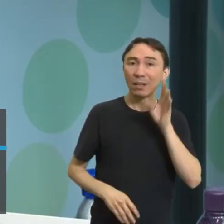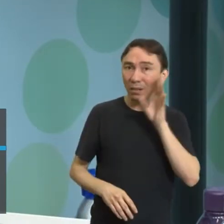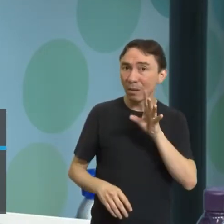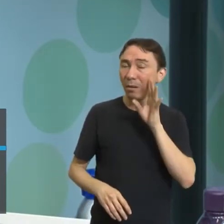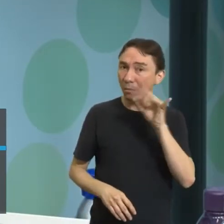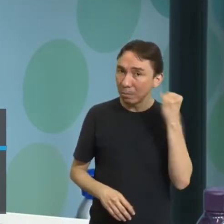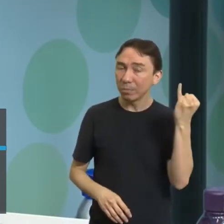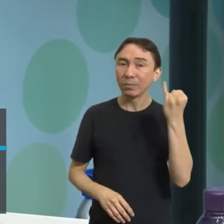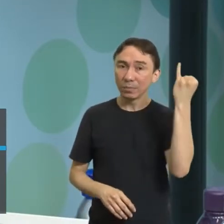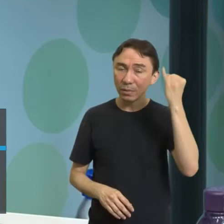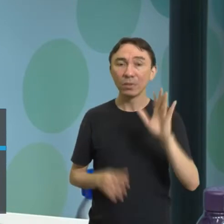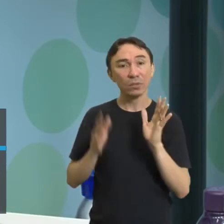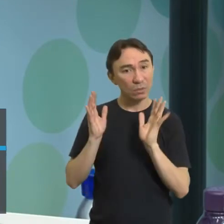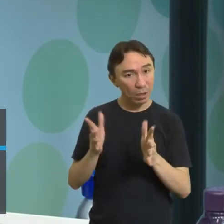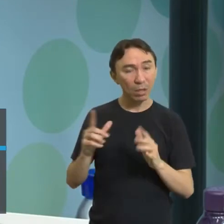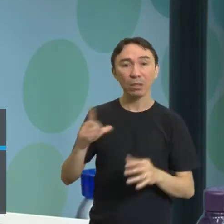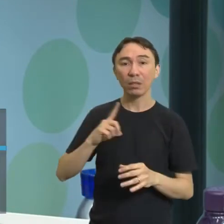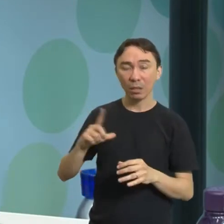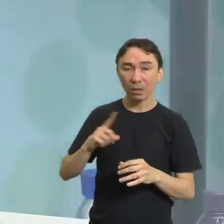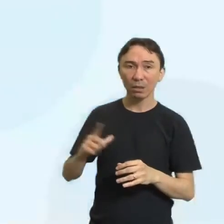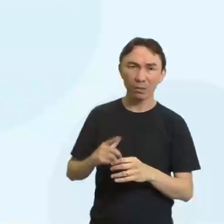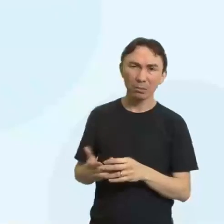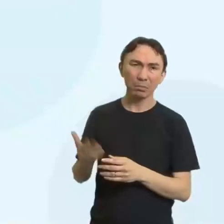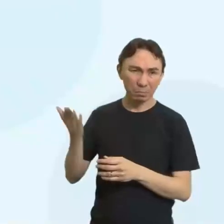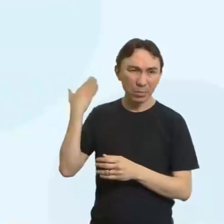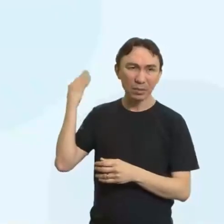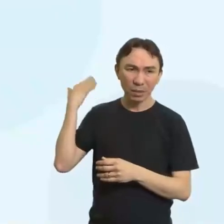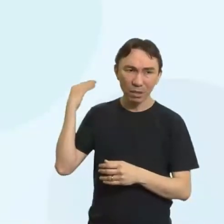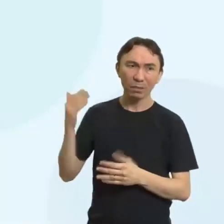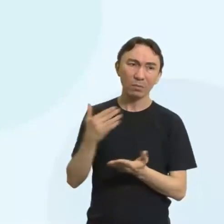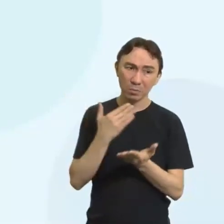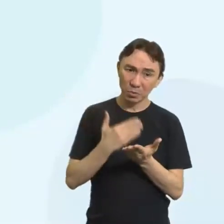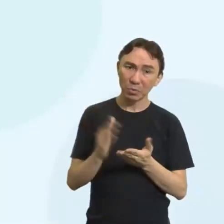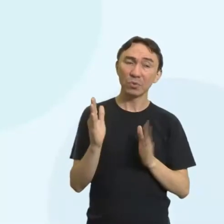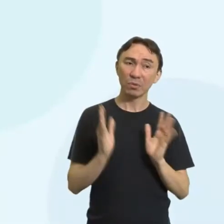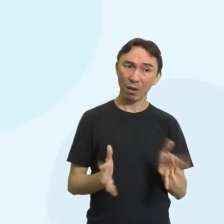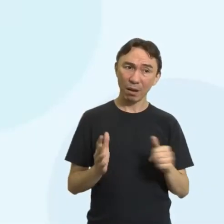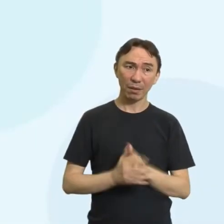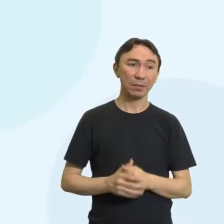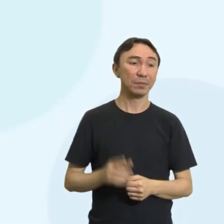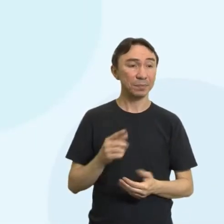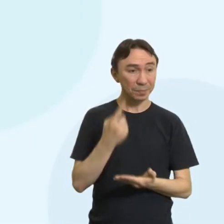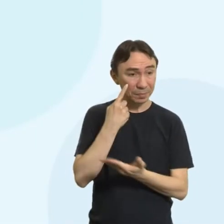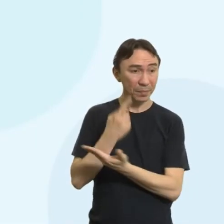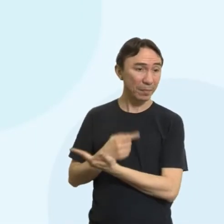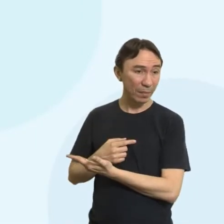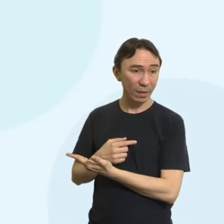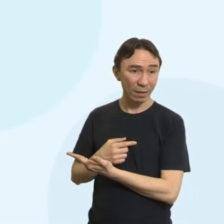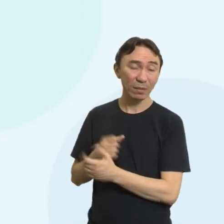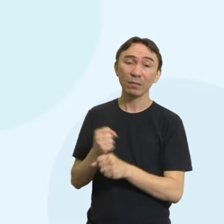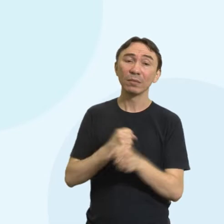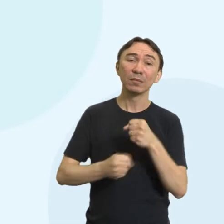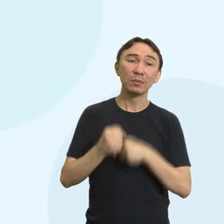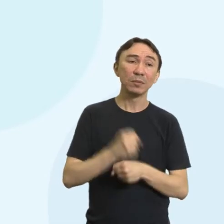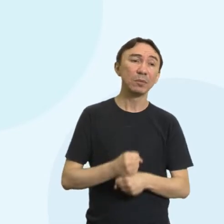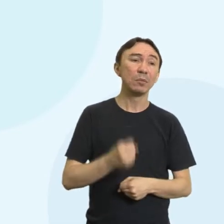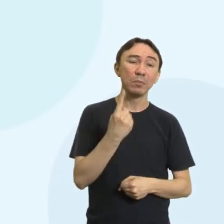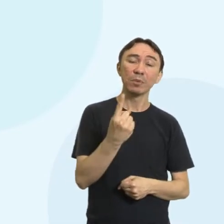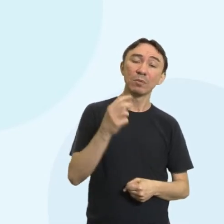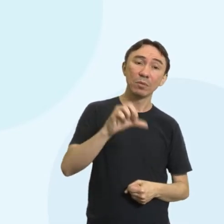próximo slide uma citação dos parâmetros curriculares nacionais de língua portuguesa, em que a